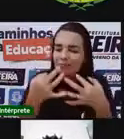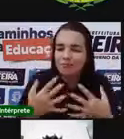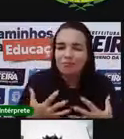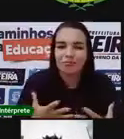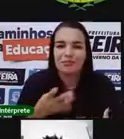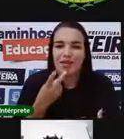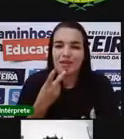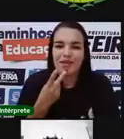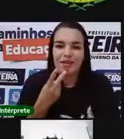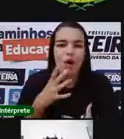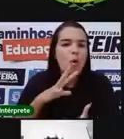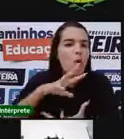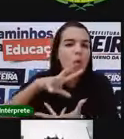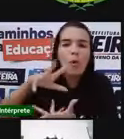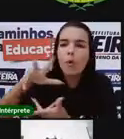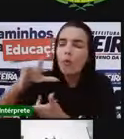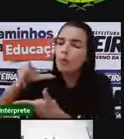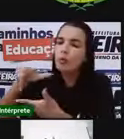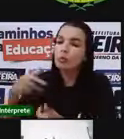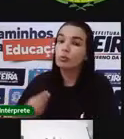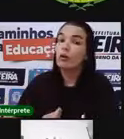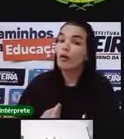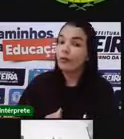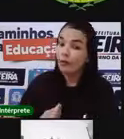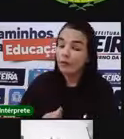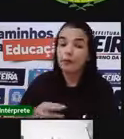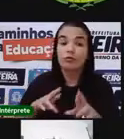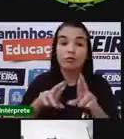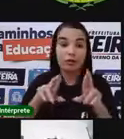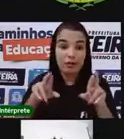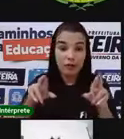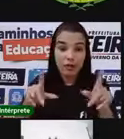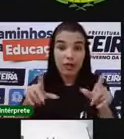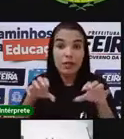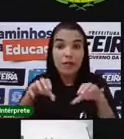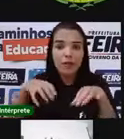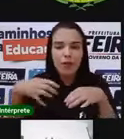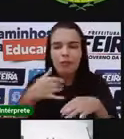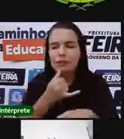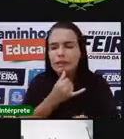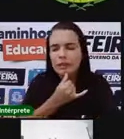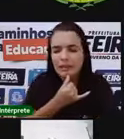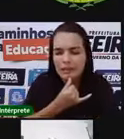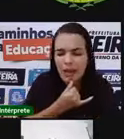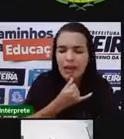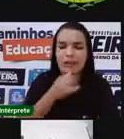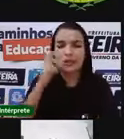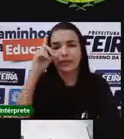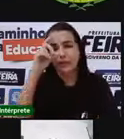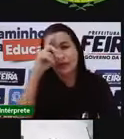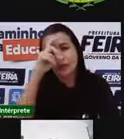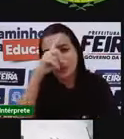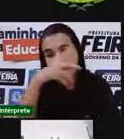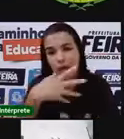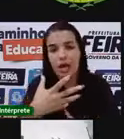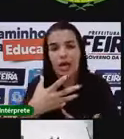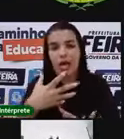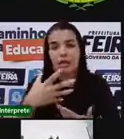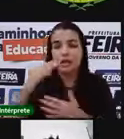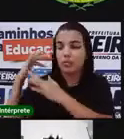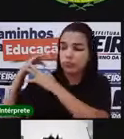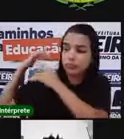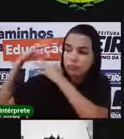que o mundo viveu diferentes situações de tristeza e de dificuldade ao longo de sua